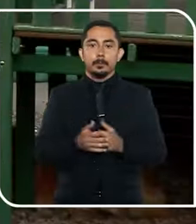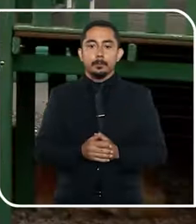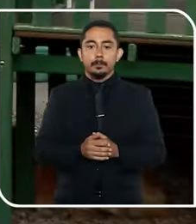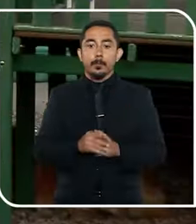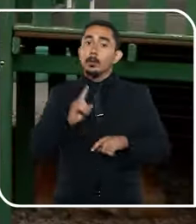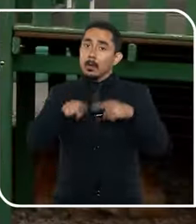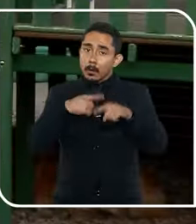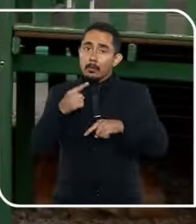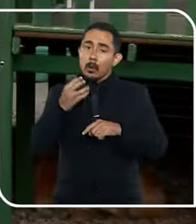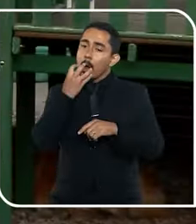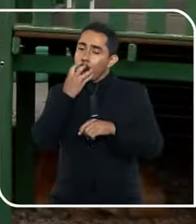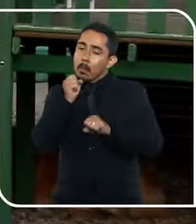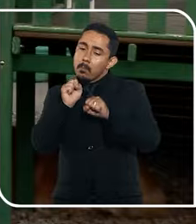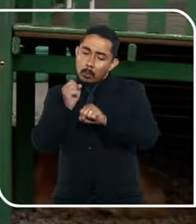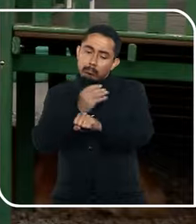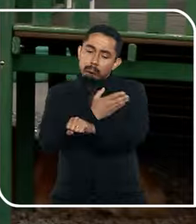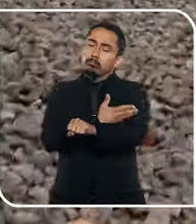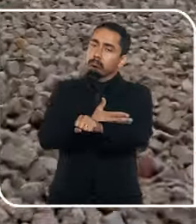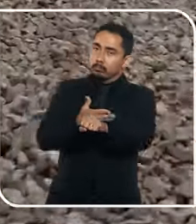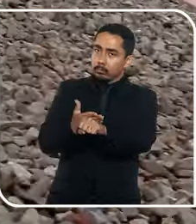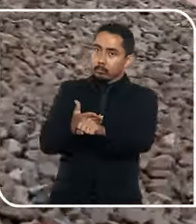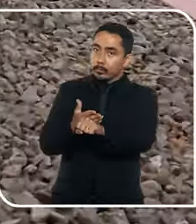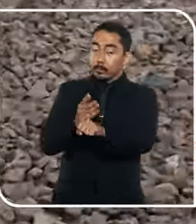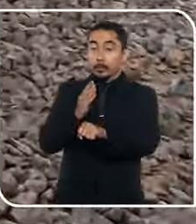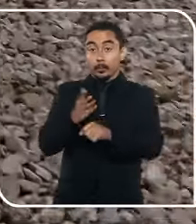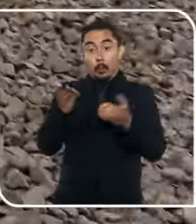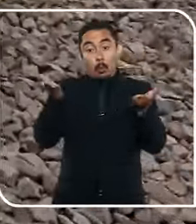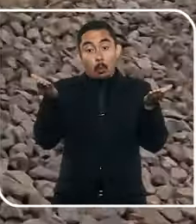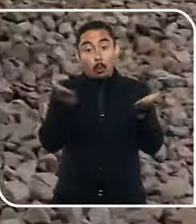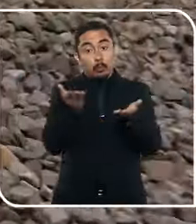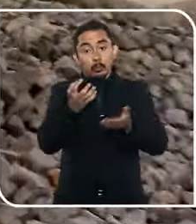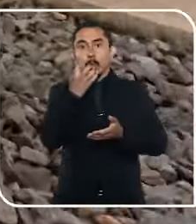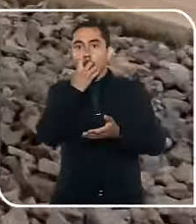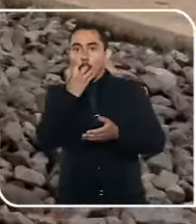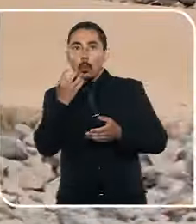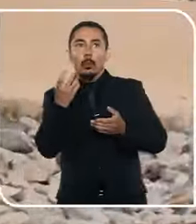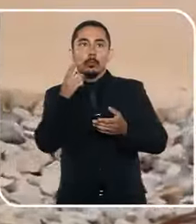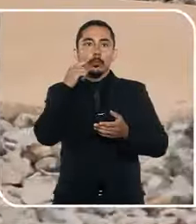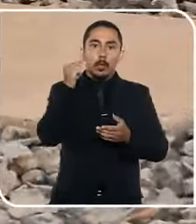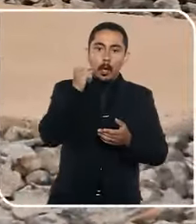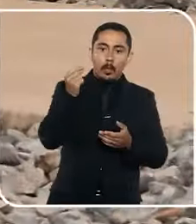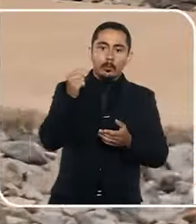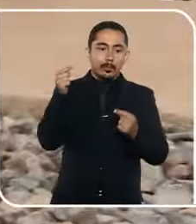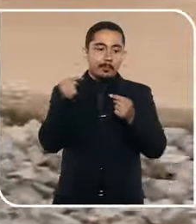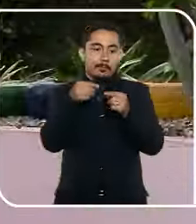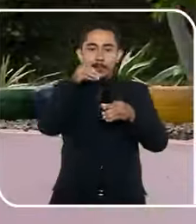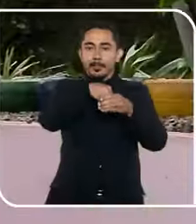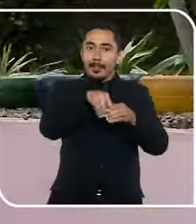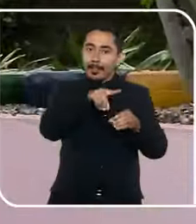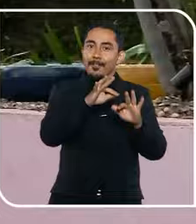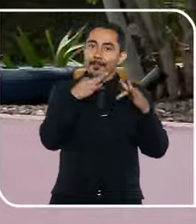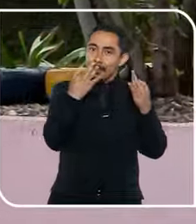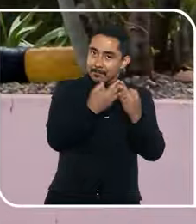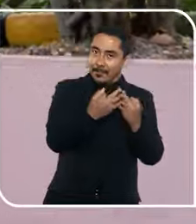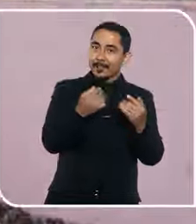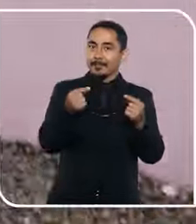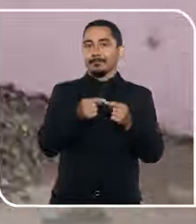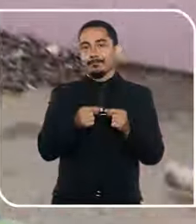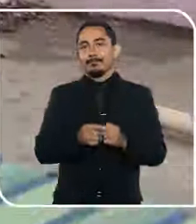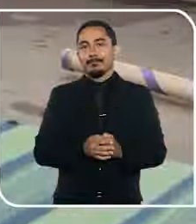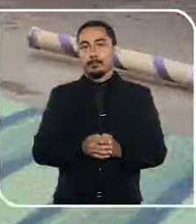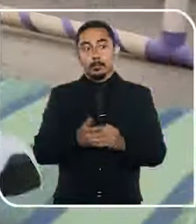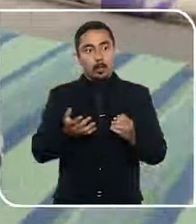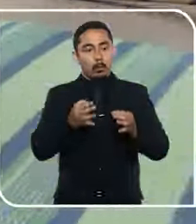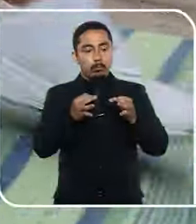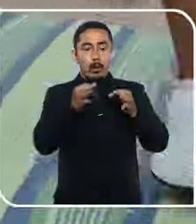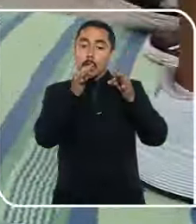E aos poucos o cão se habitua. Hoje, o cão, o gato e outros animais são membros da família, né? Então, eu